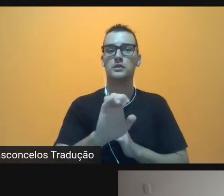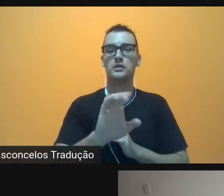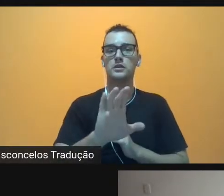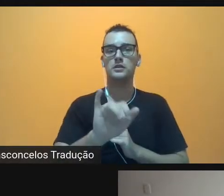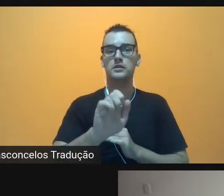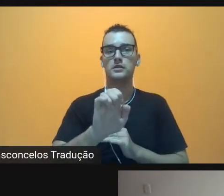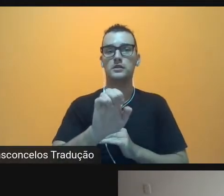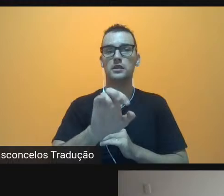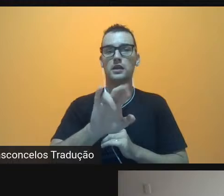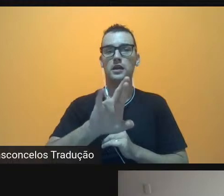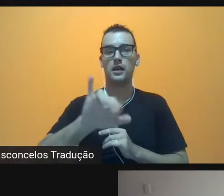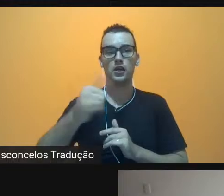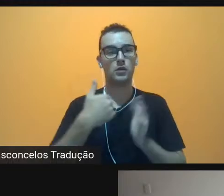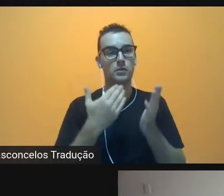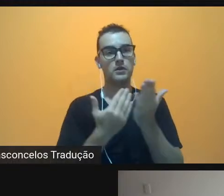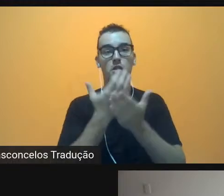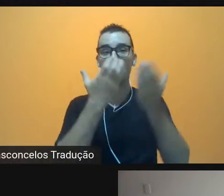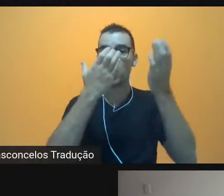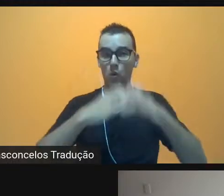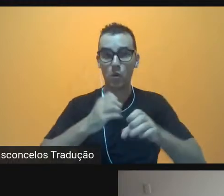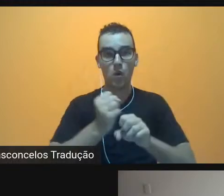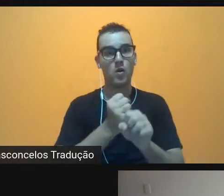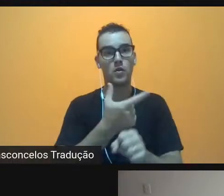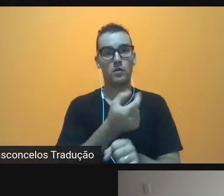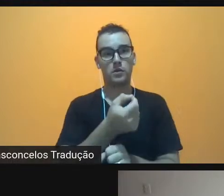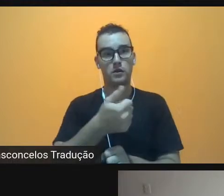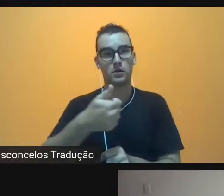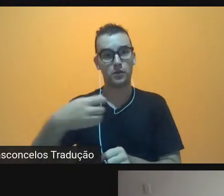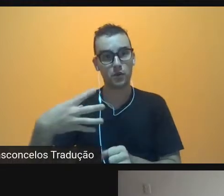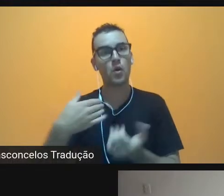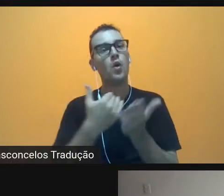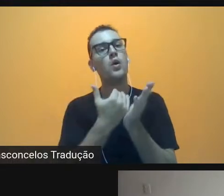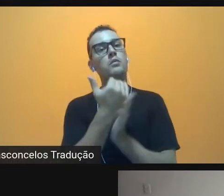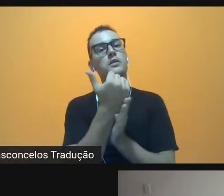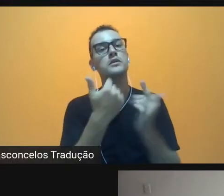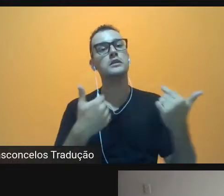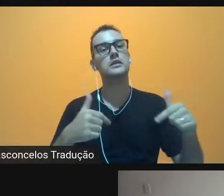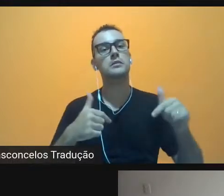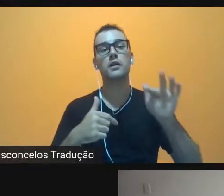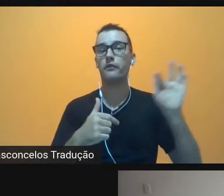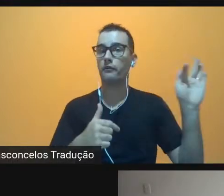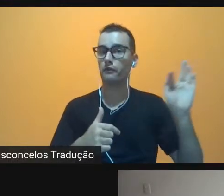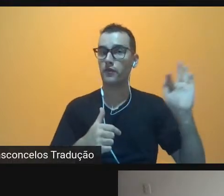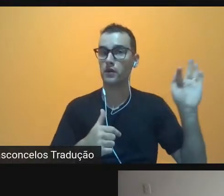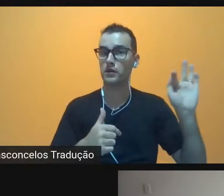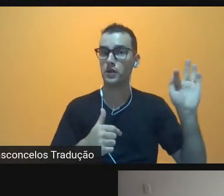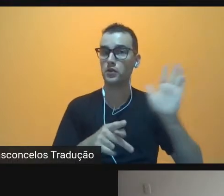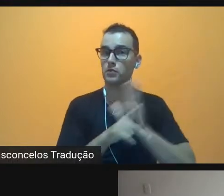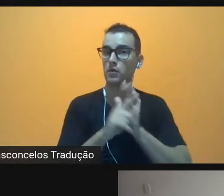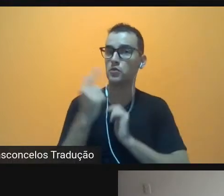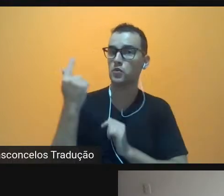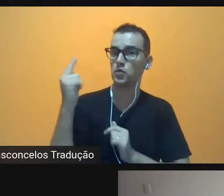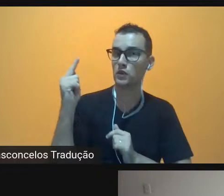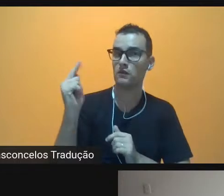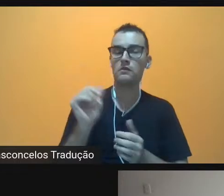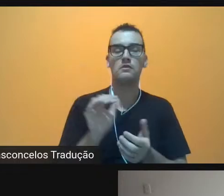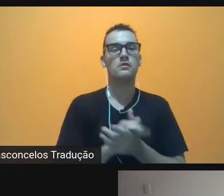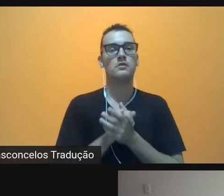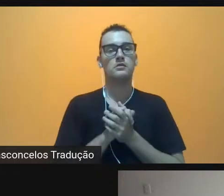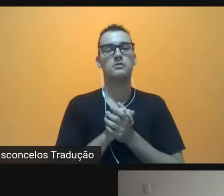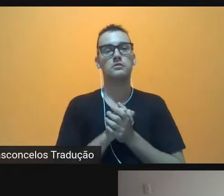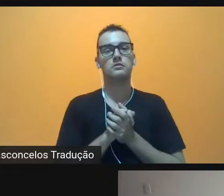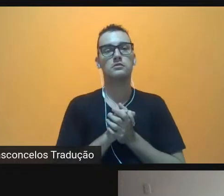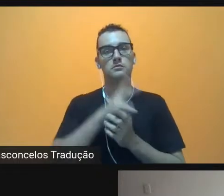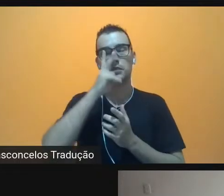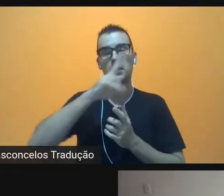em 2014, e comecei a trabalhar no curso de graduação em Geografia, eu trouxe